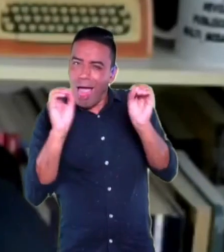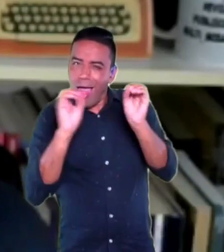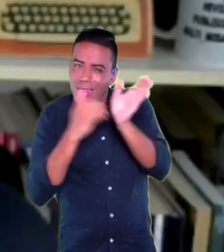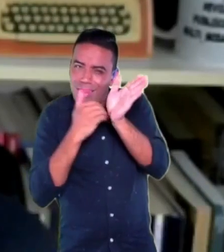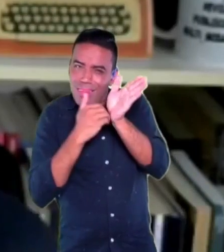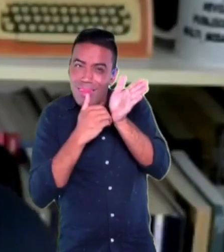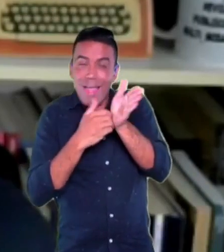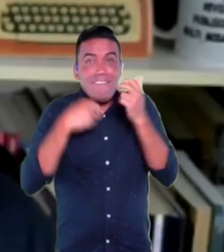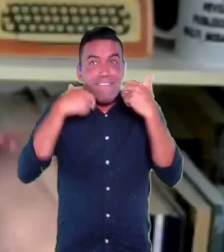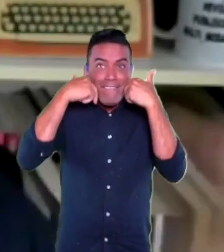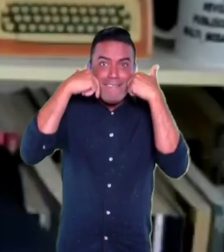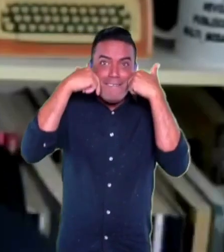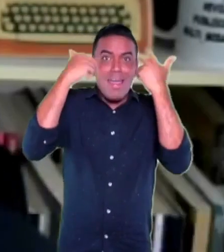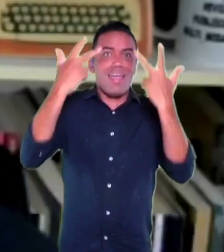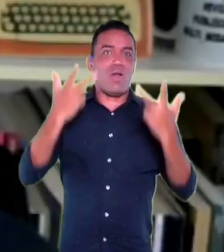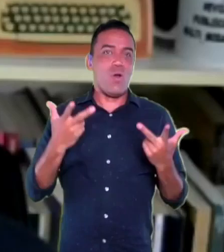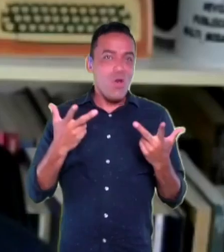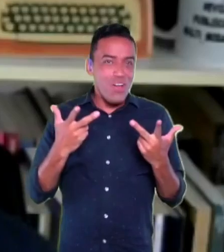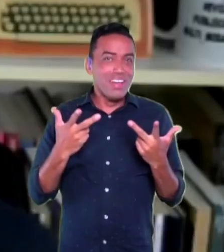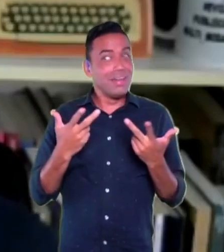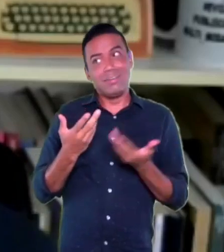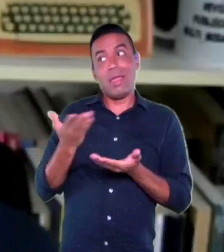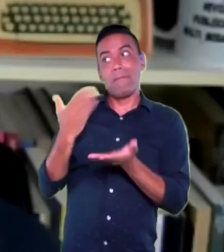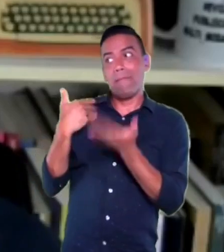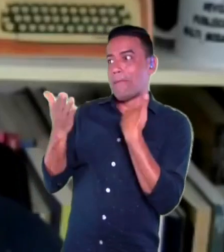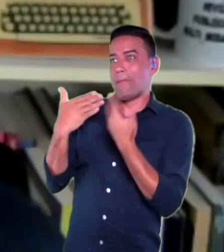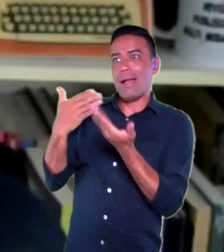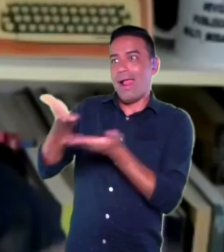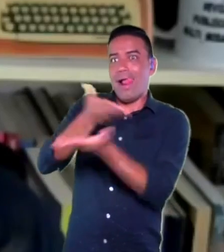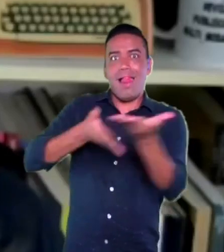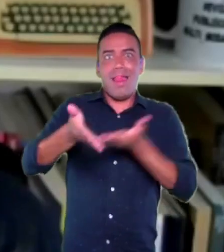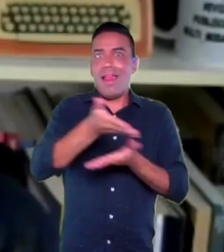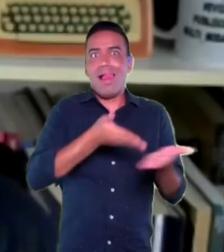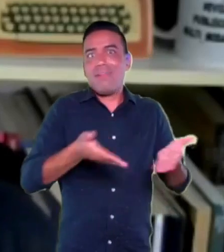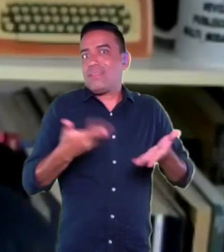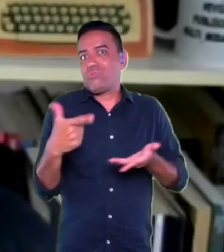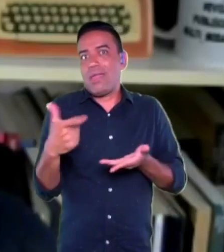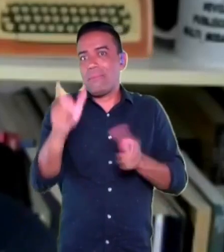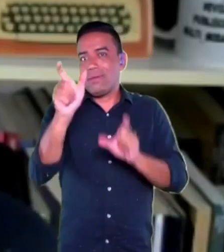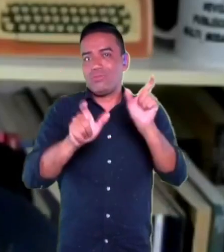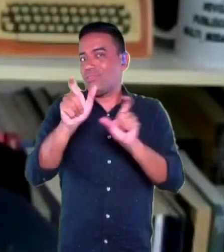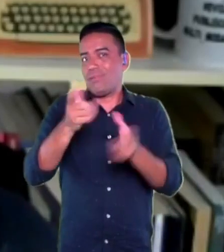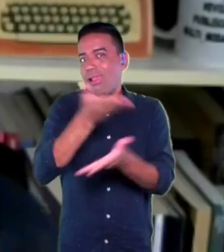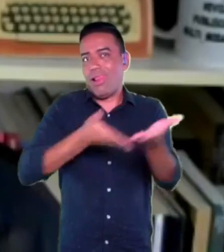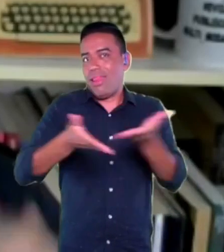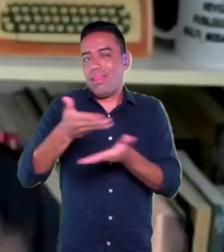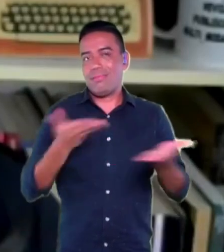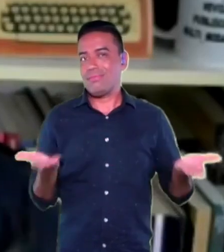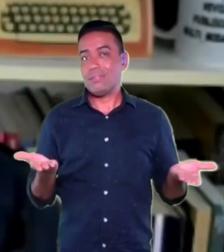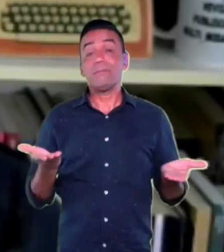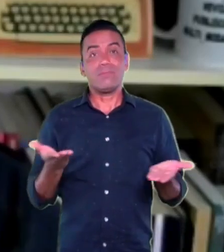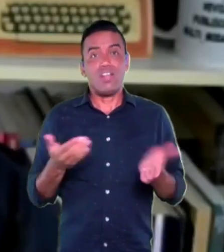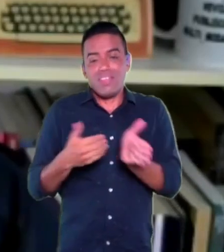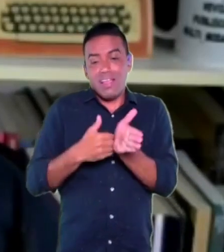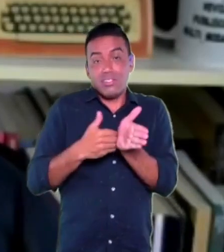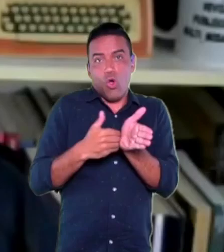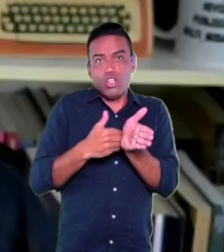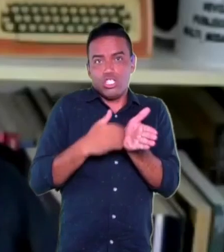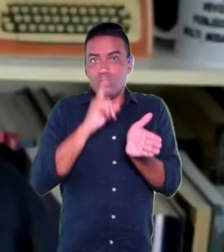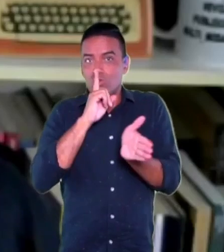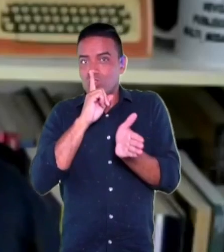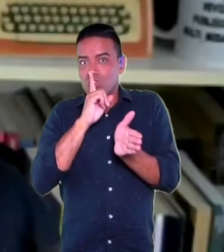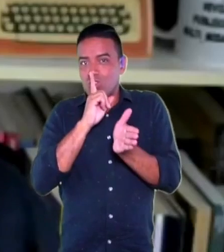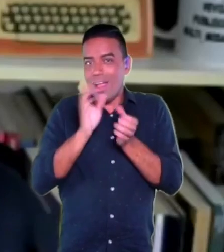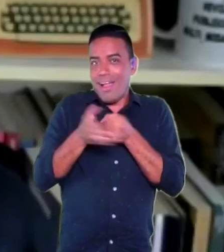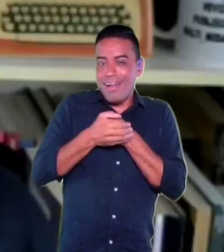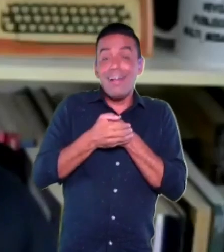meio com vergonha, também não tem muito com quem conversar, não tem muita interlocução, e aí você vai escondendo, vai fazendo um. Eu